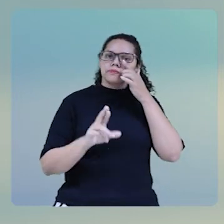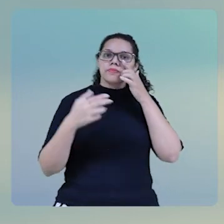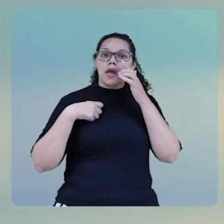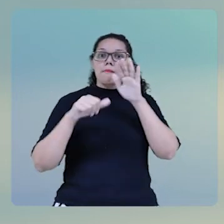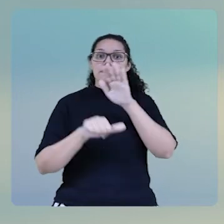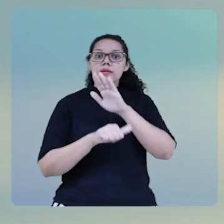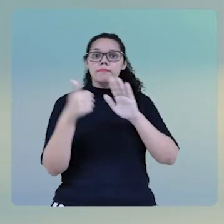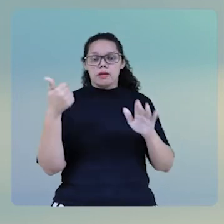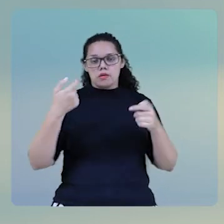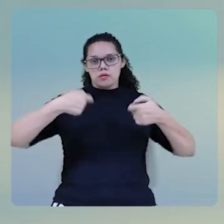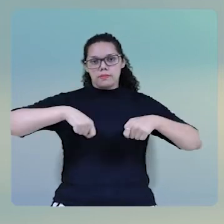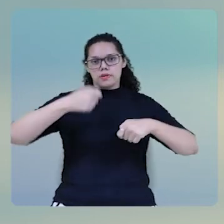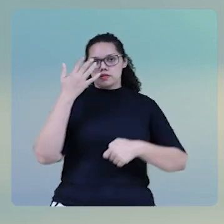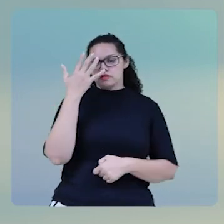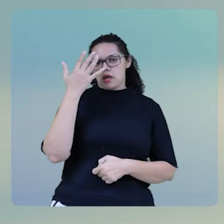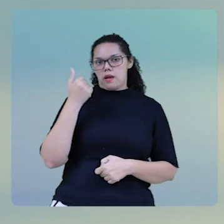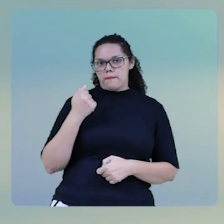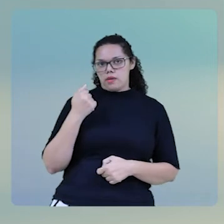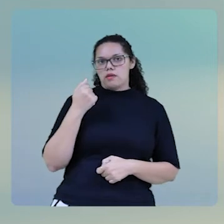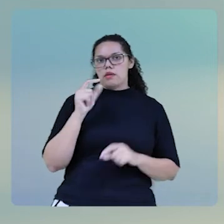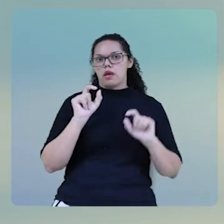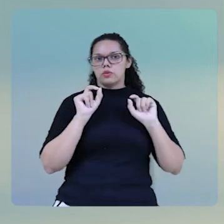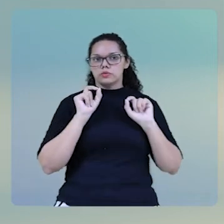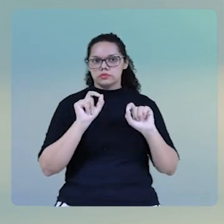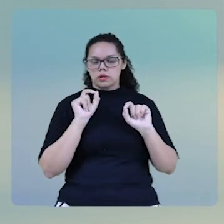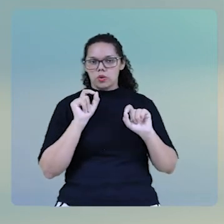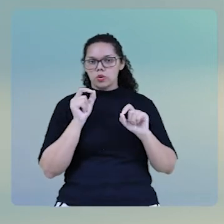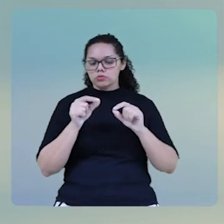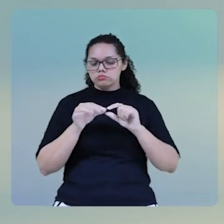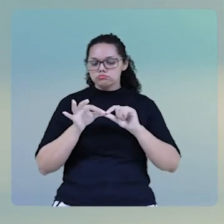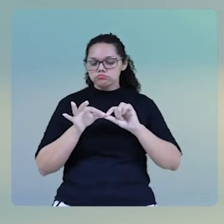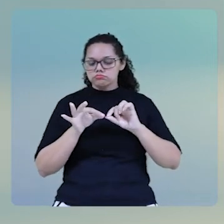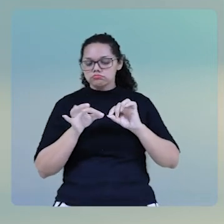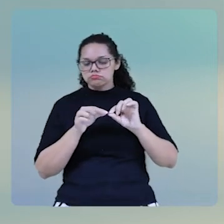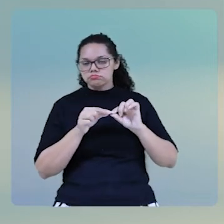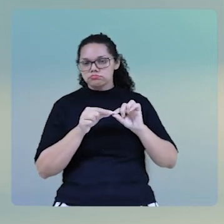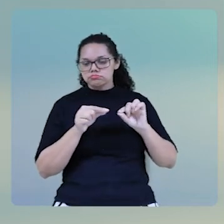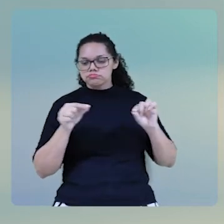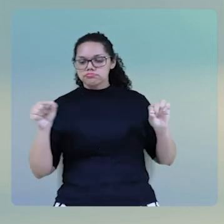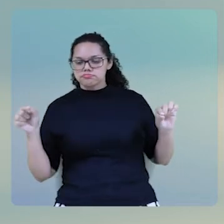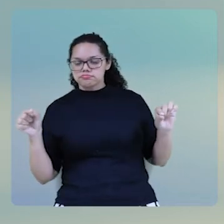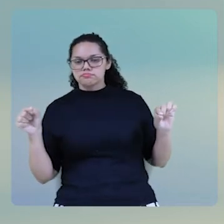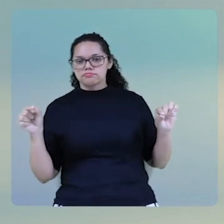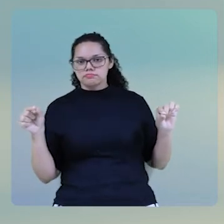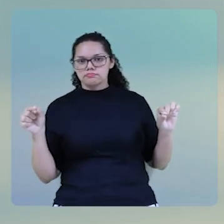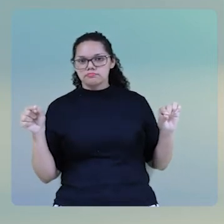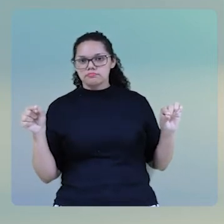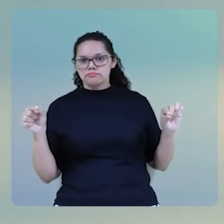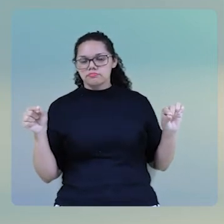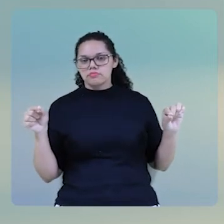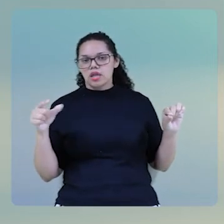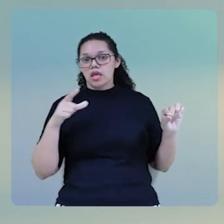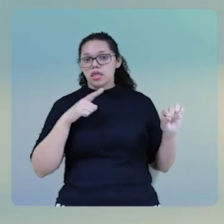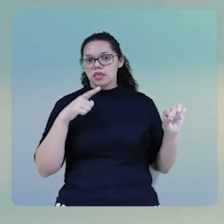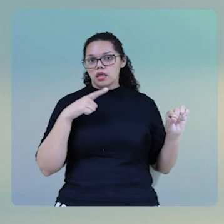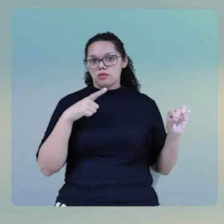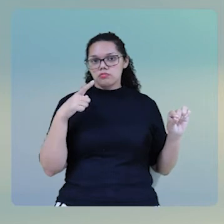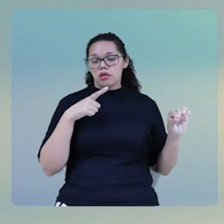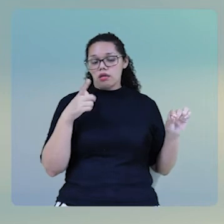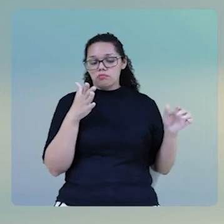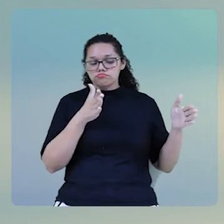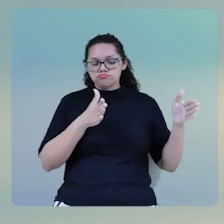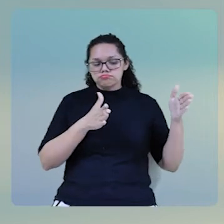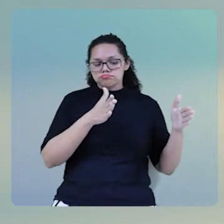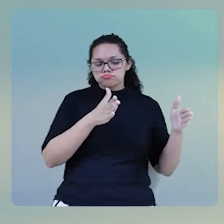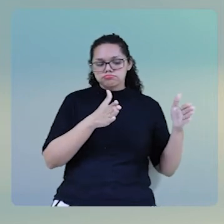tem que saber é que quando passar a corrente elétrica nesse condutor, ele vai começar a andar em direção à catraca. Então ele vai andar uma certa distância.